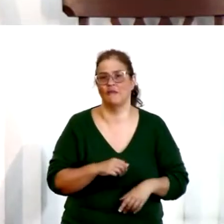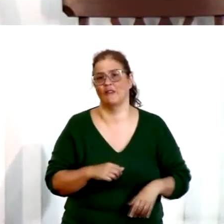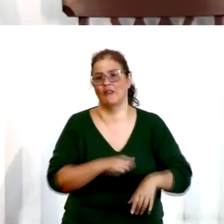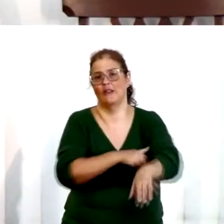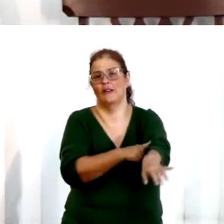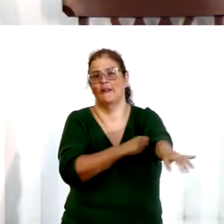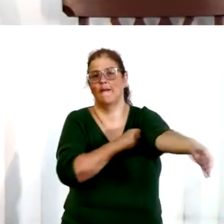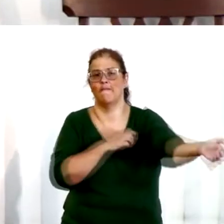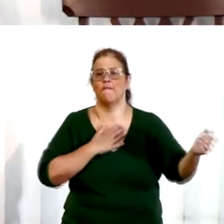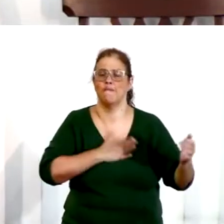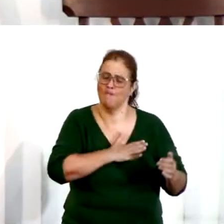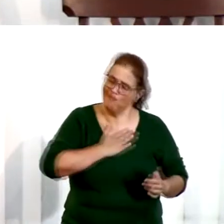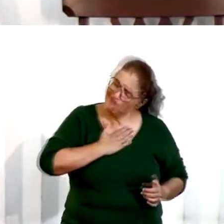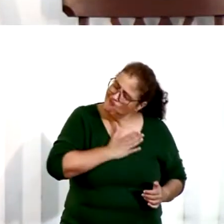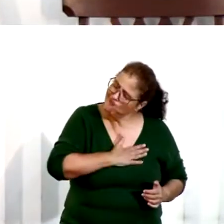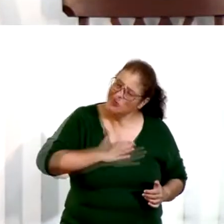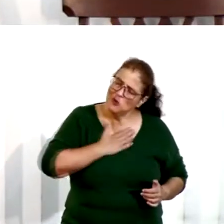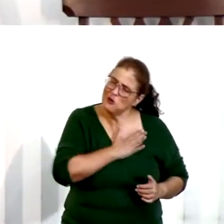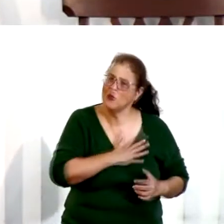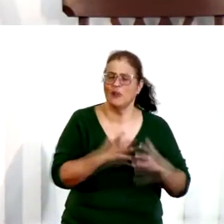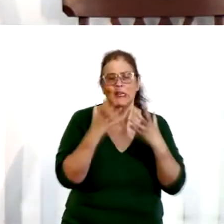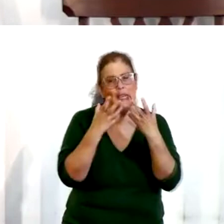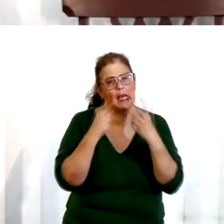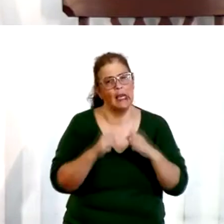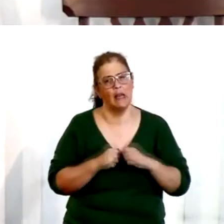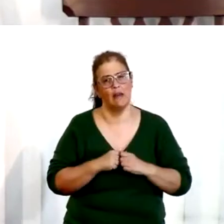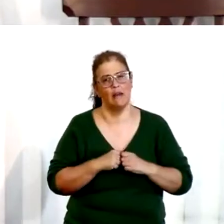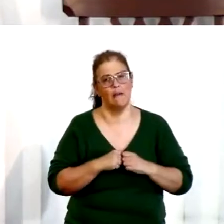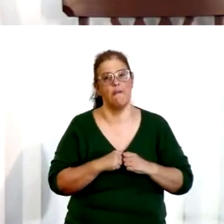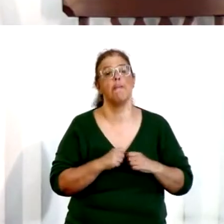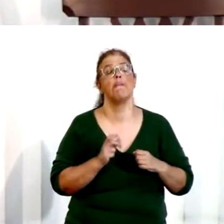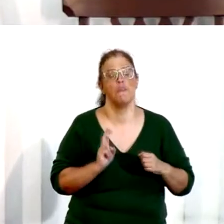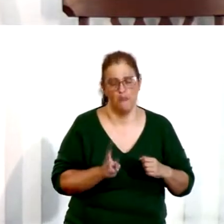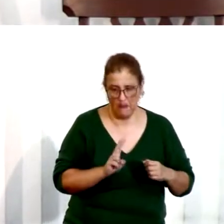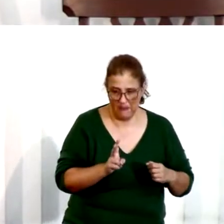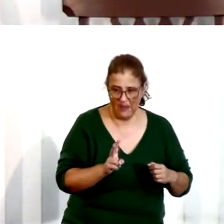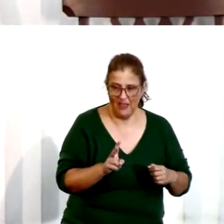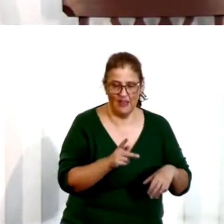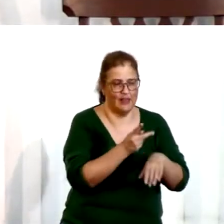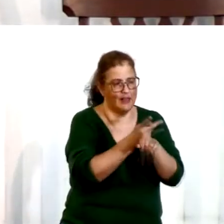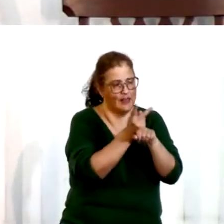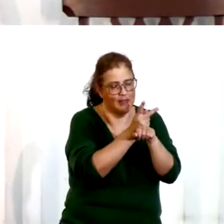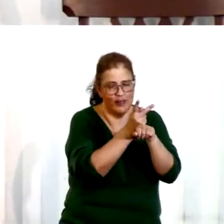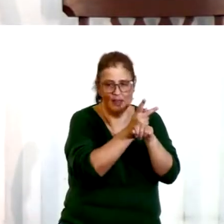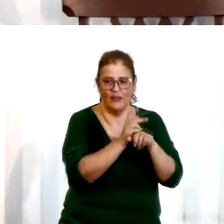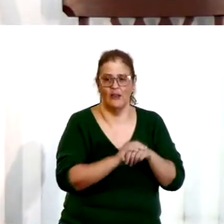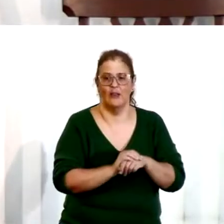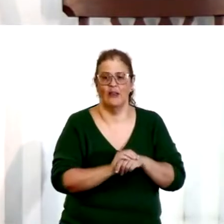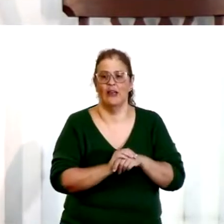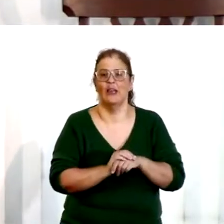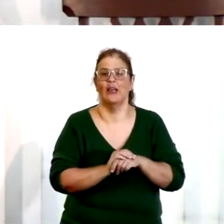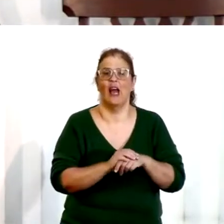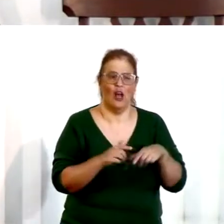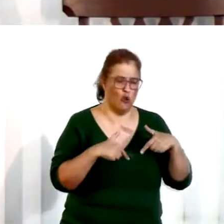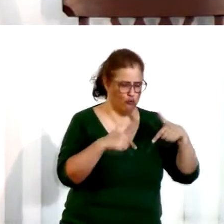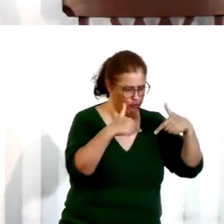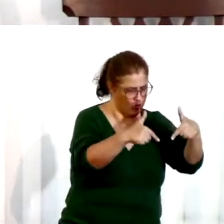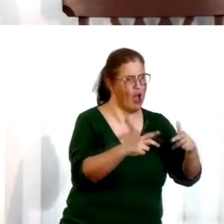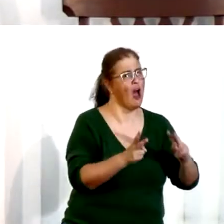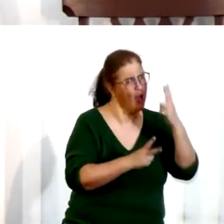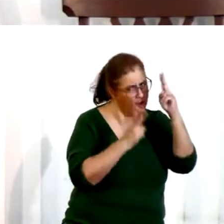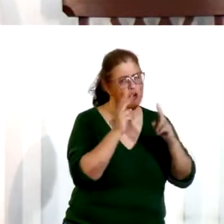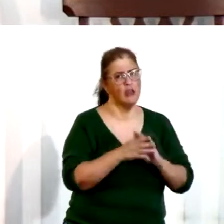pela satisfação. Nós somos treinados e incentivados a conquistar, a vencer, a lutar e vencer,